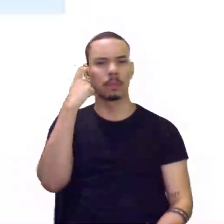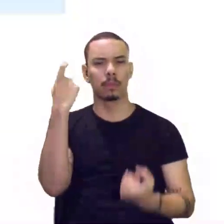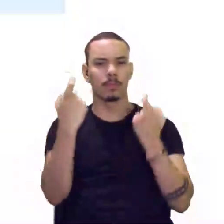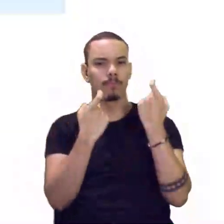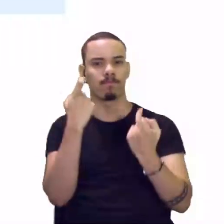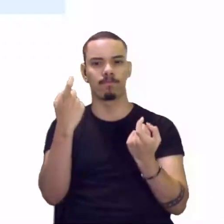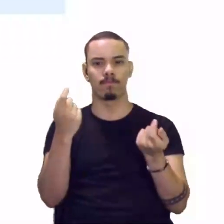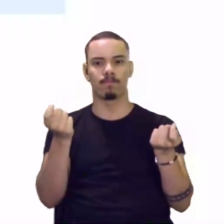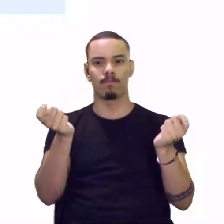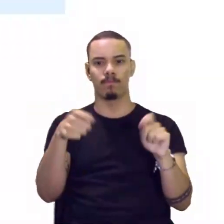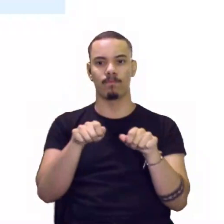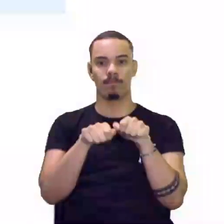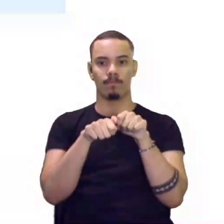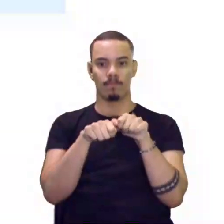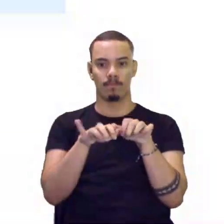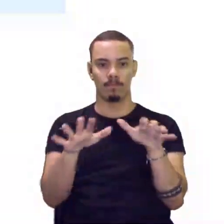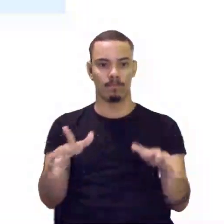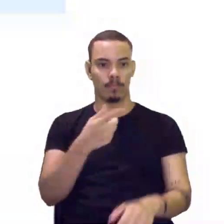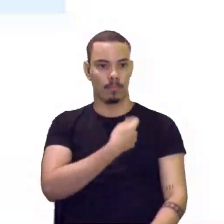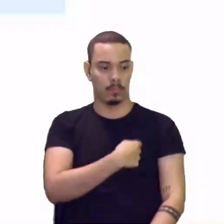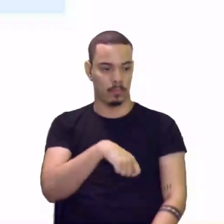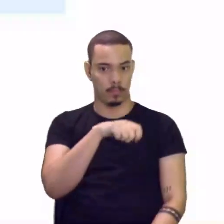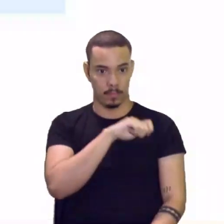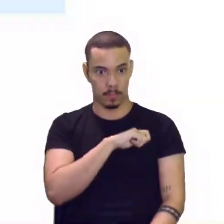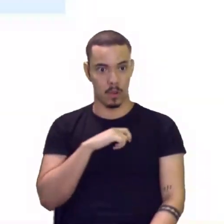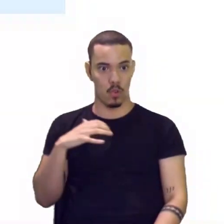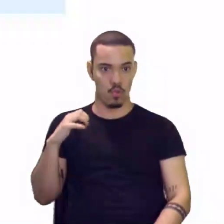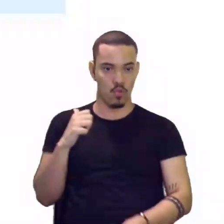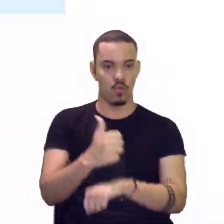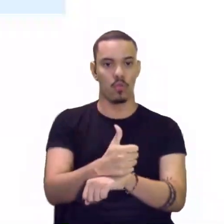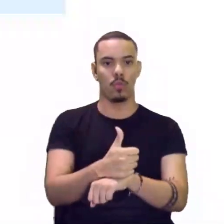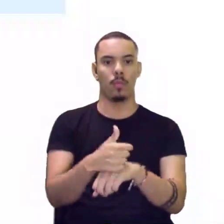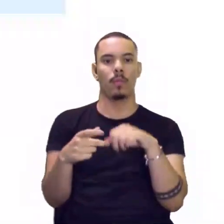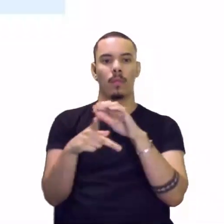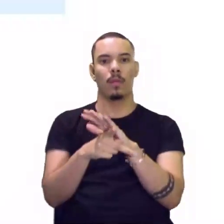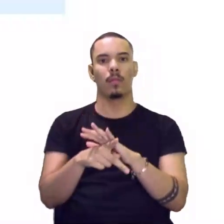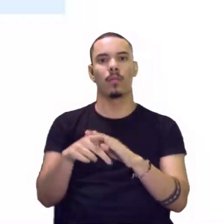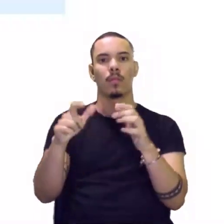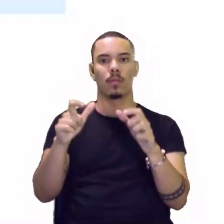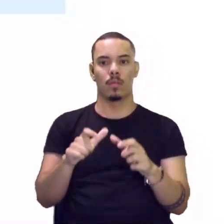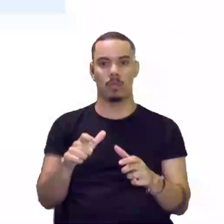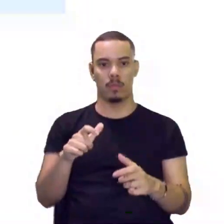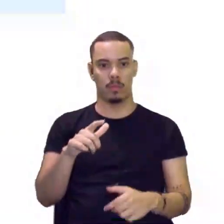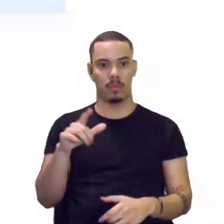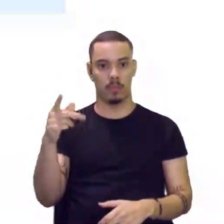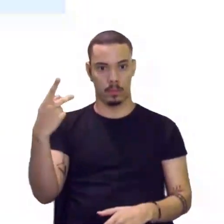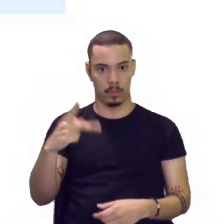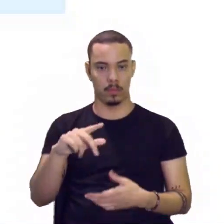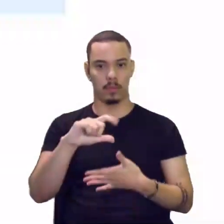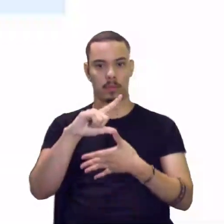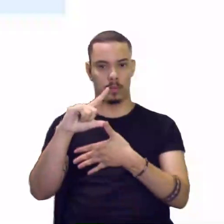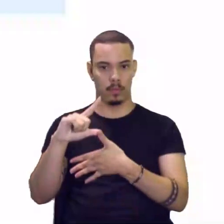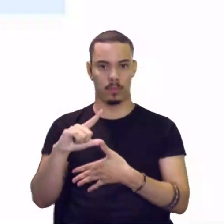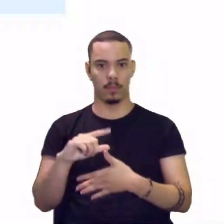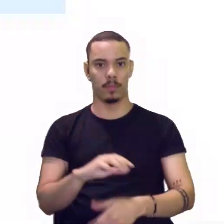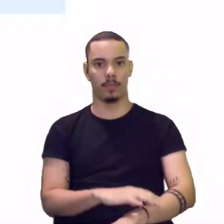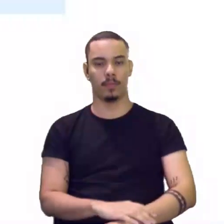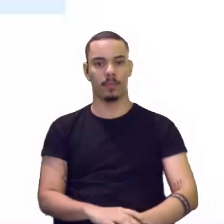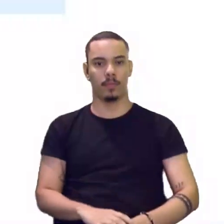a possível expansão espanhola em terras sul-americanas. Olha só,